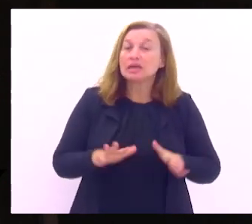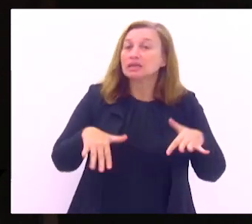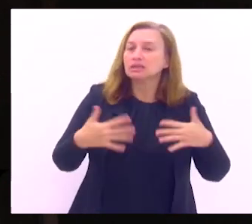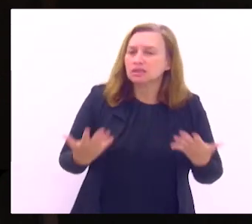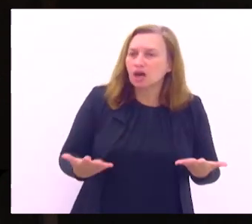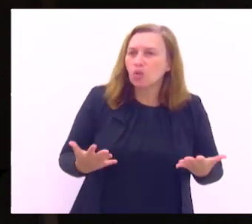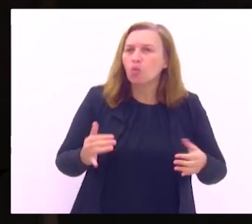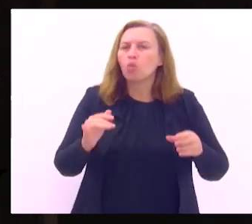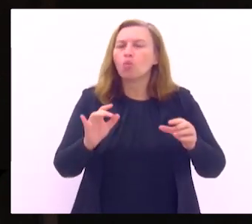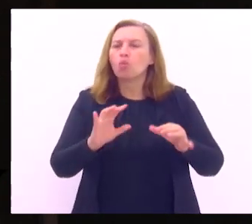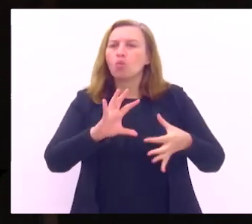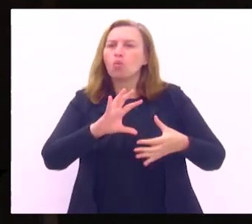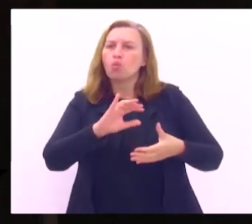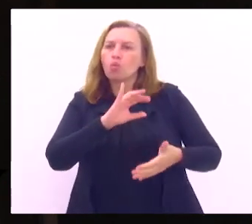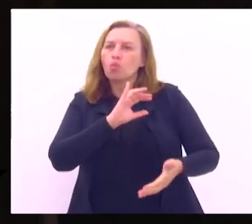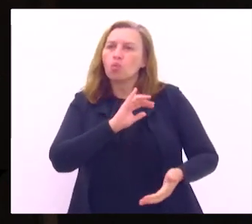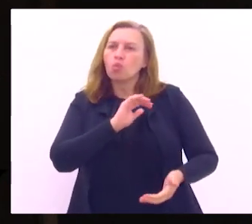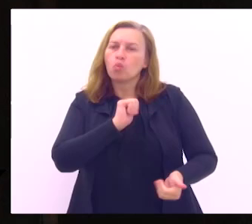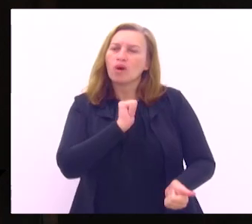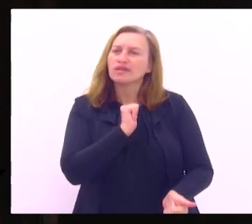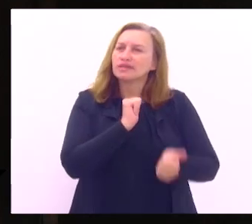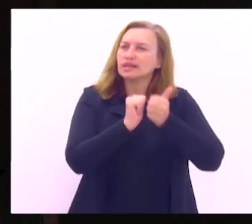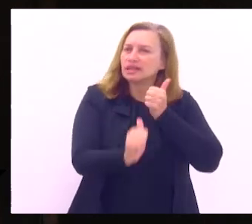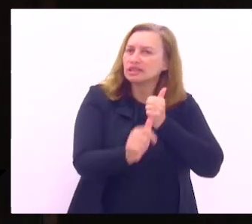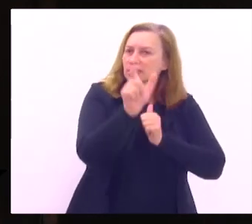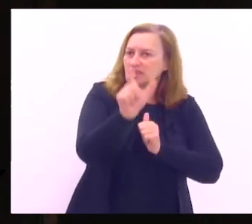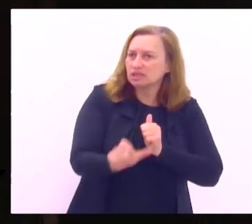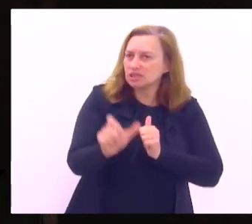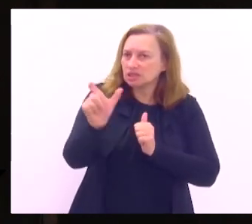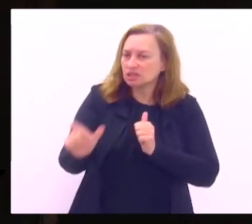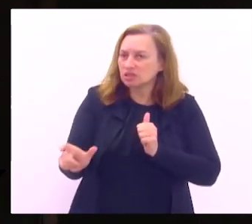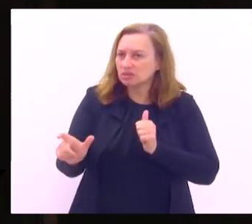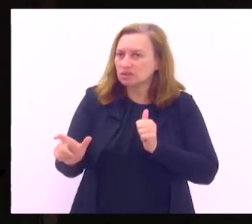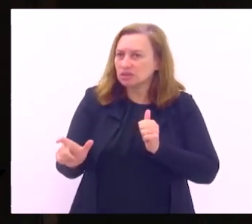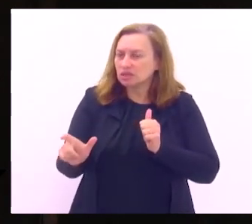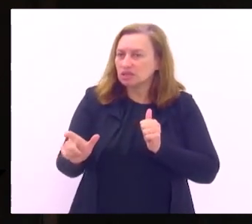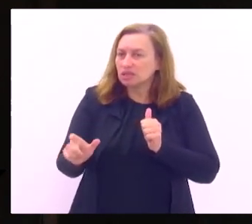o atletismo tem a função de construir pontes